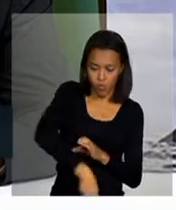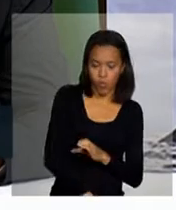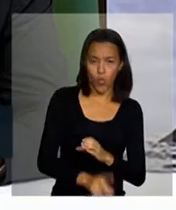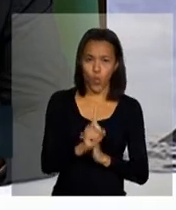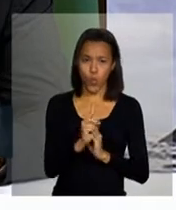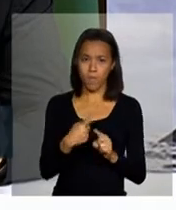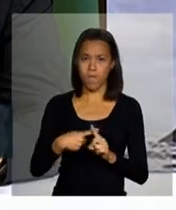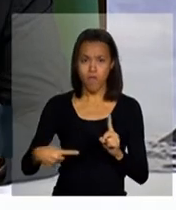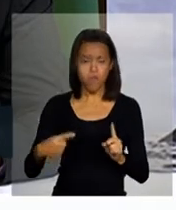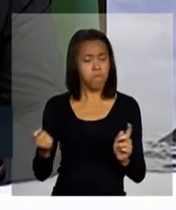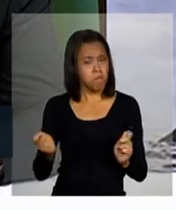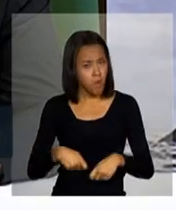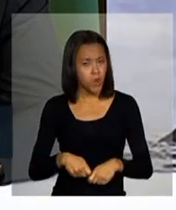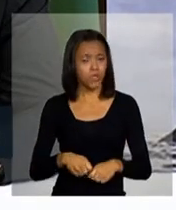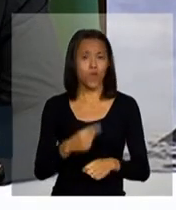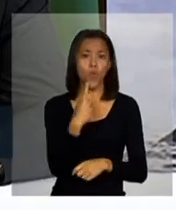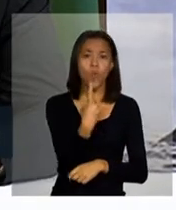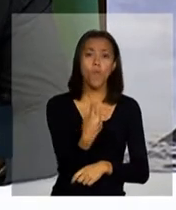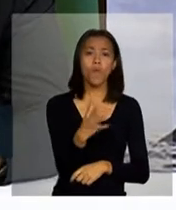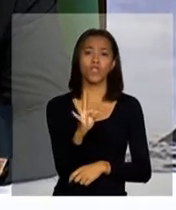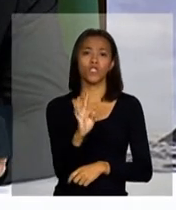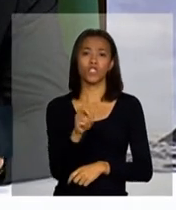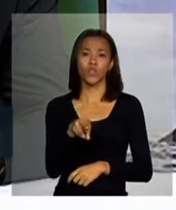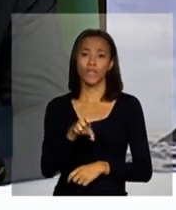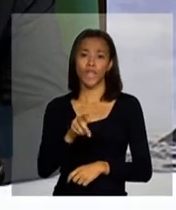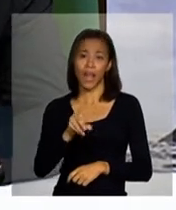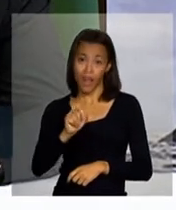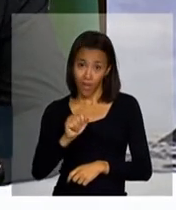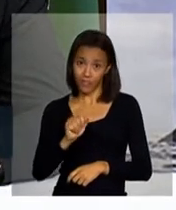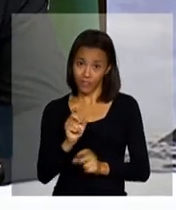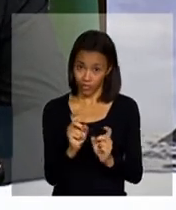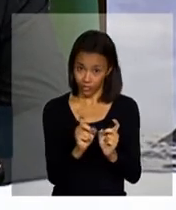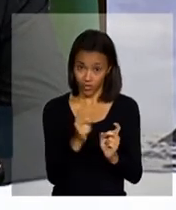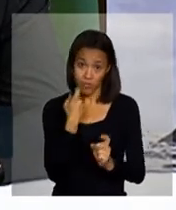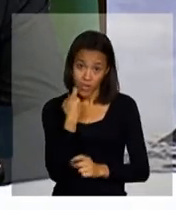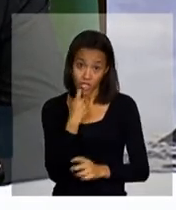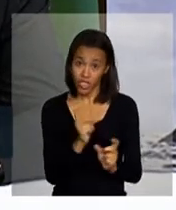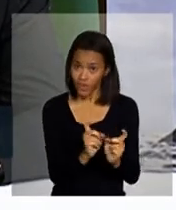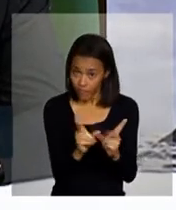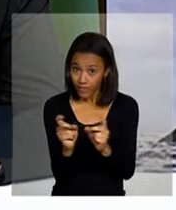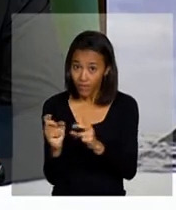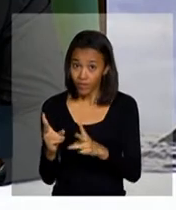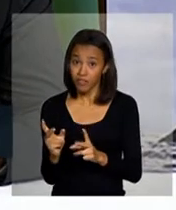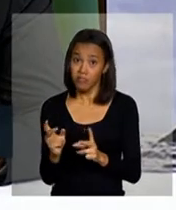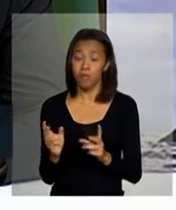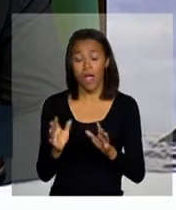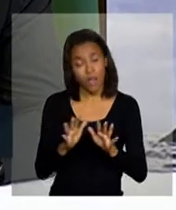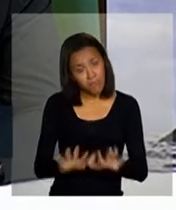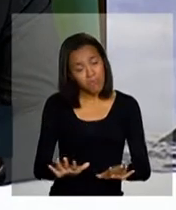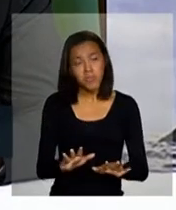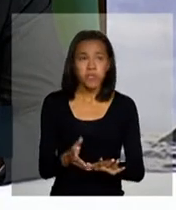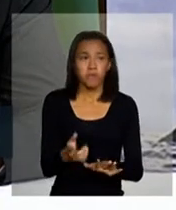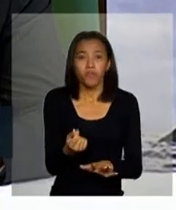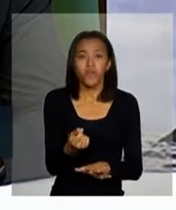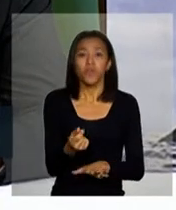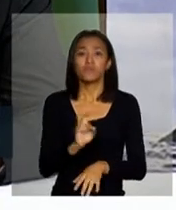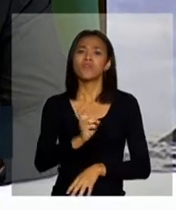possa produzir 1 tonelada de peixe. Se ele vender essa tonelada de peixe a R$ 5, ele